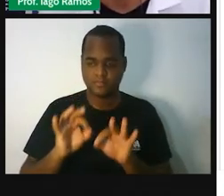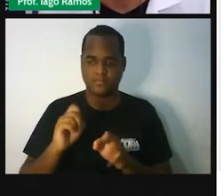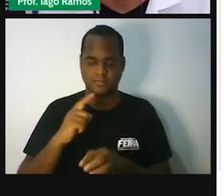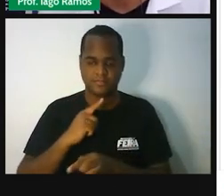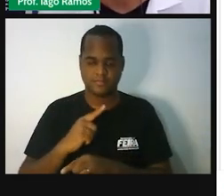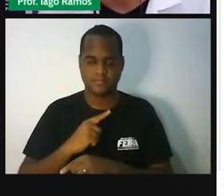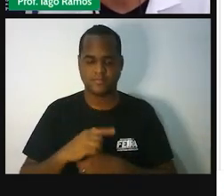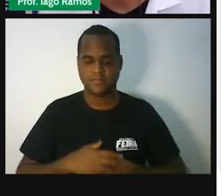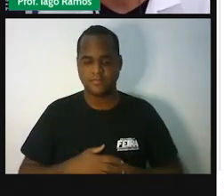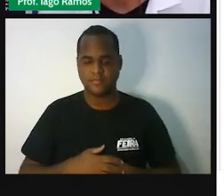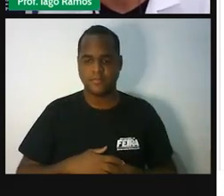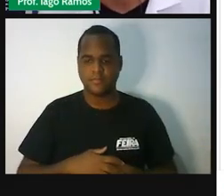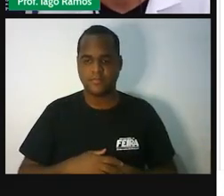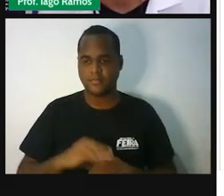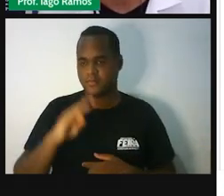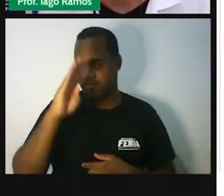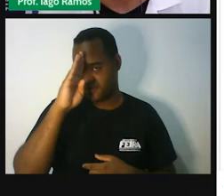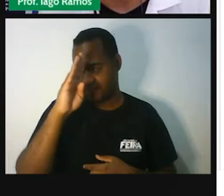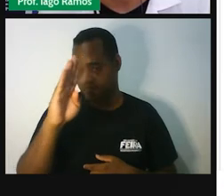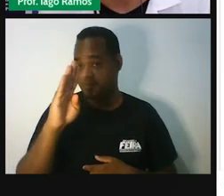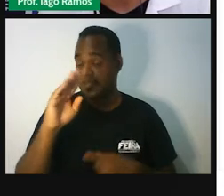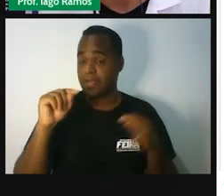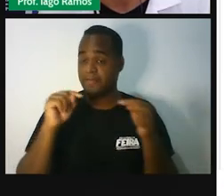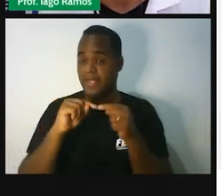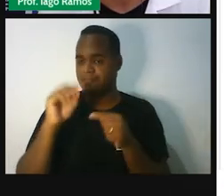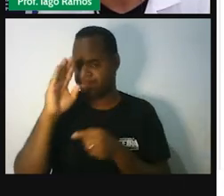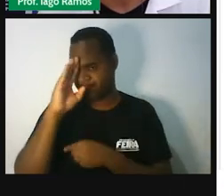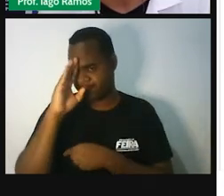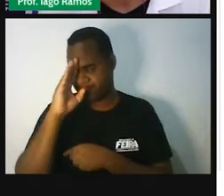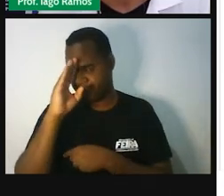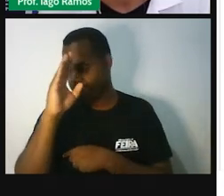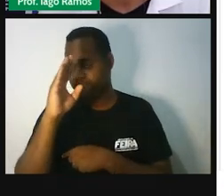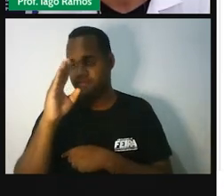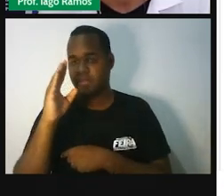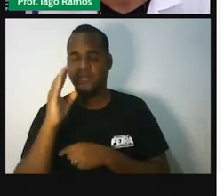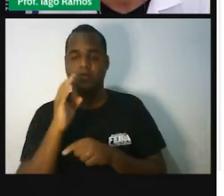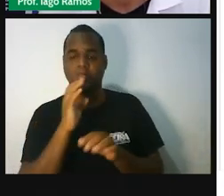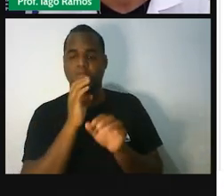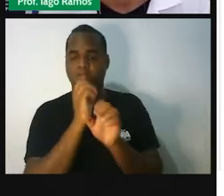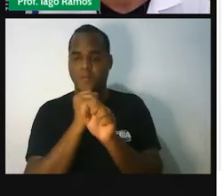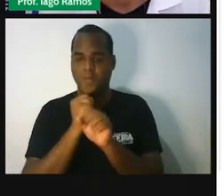Esse é o princípio fundamental da contagem.